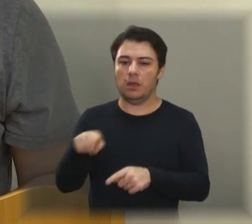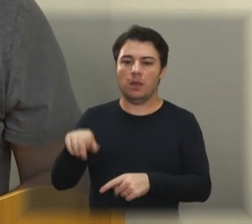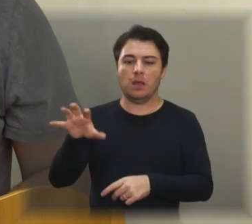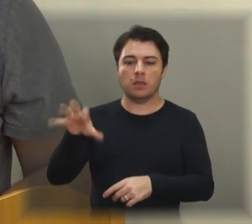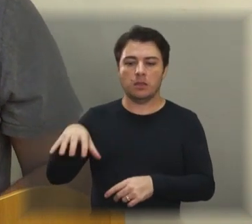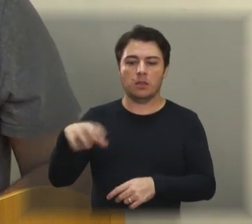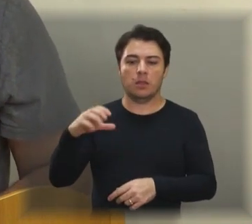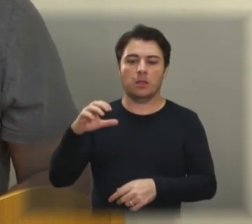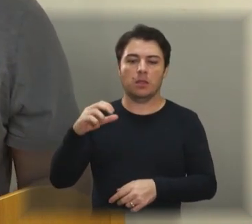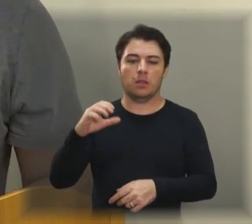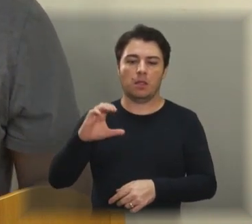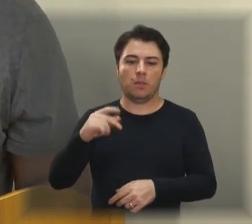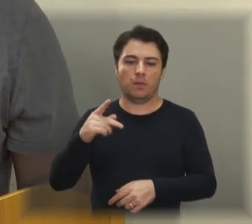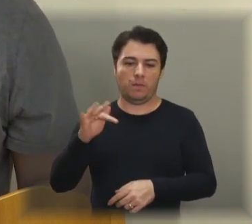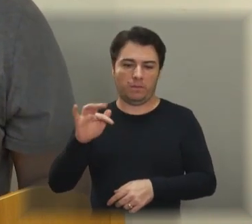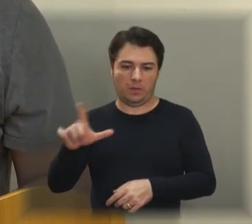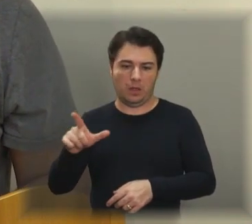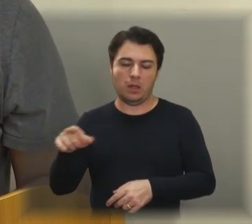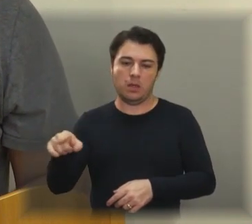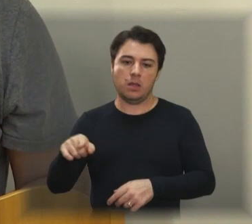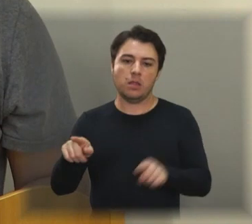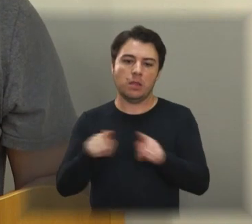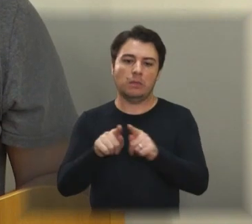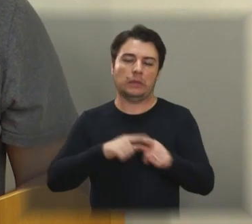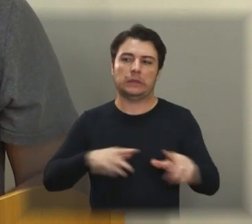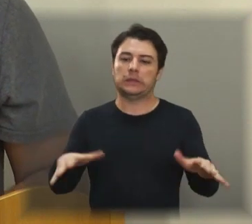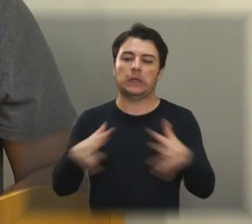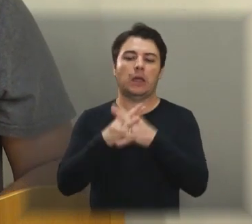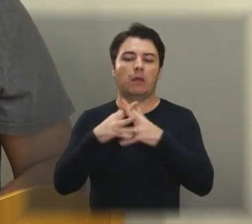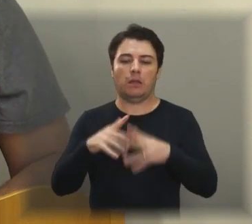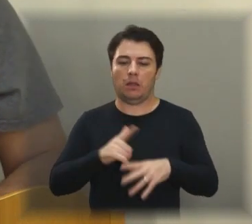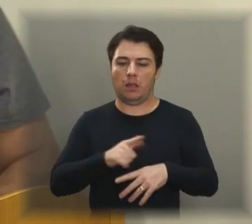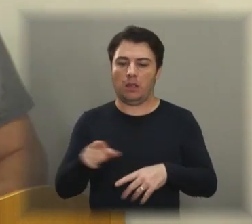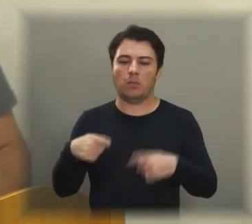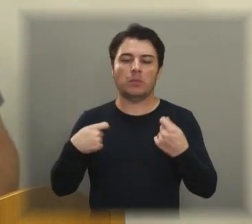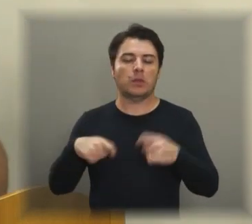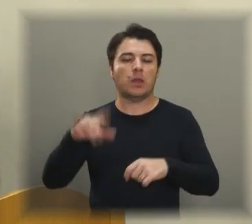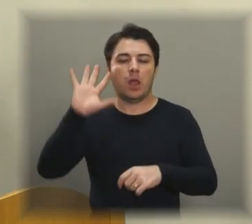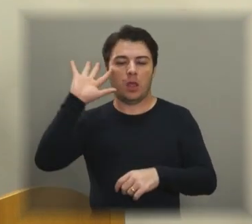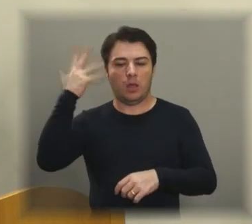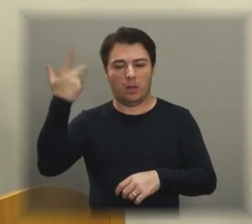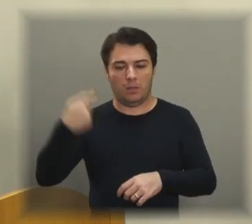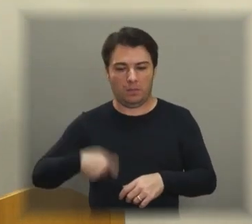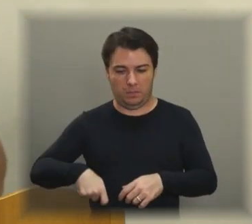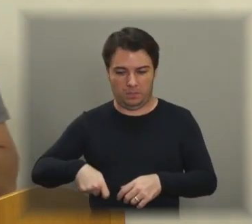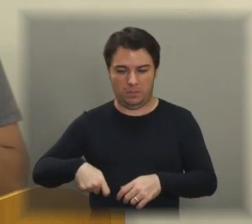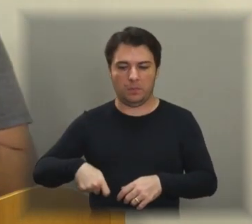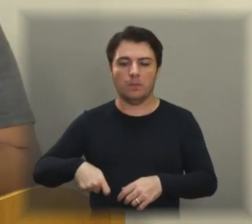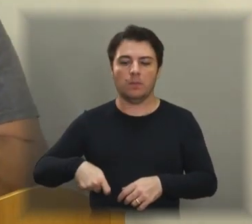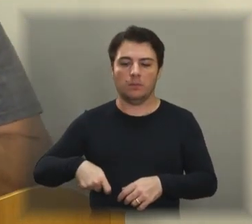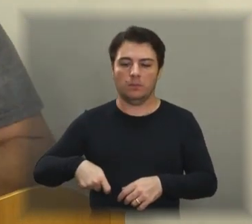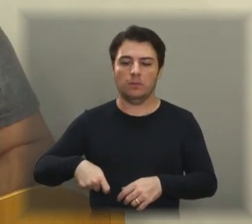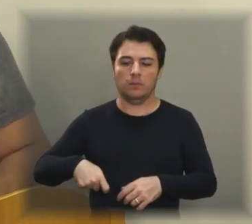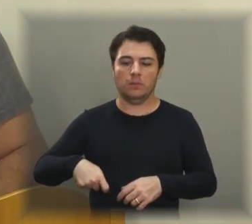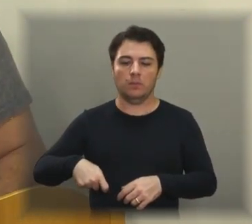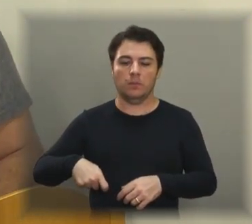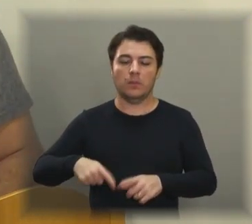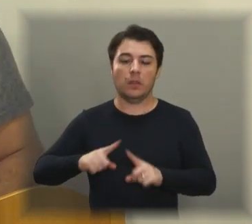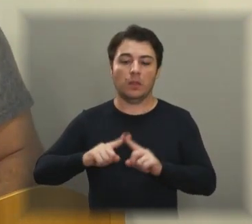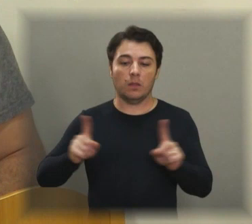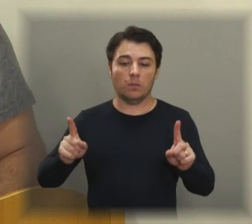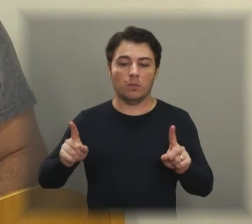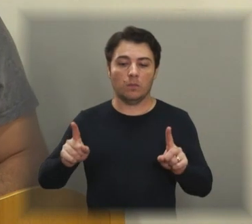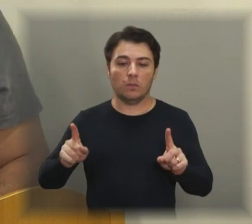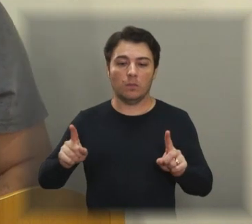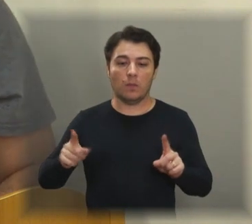entendendo né que às vezes cometem equívocos e que você tem que ser corrigidos né E vice-versa tá acho que antes